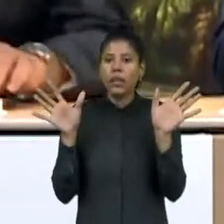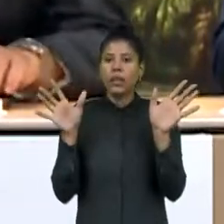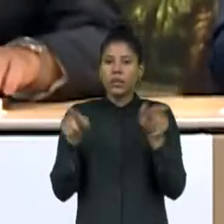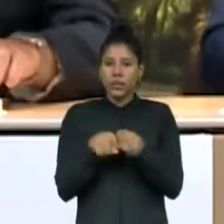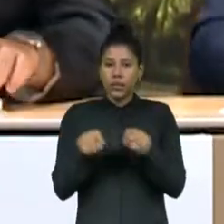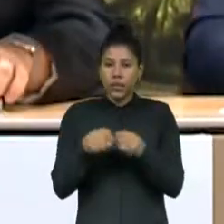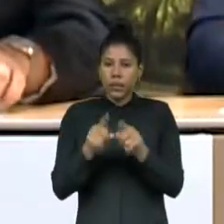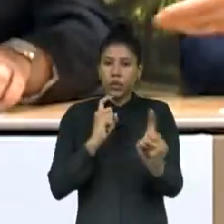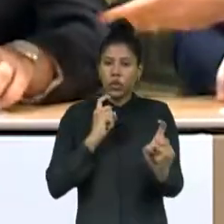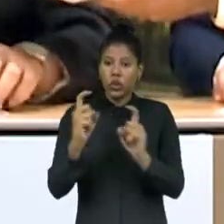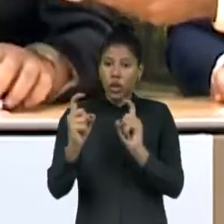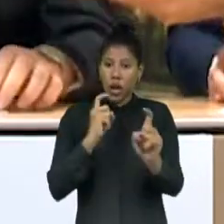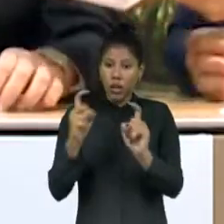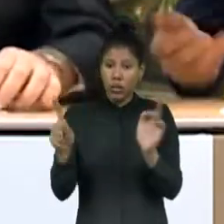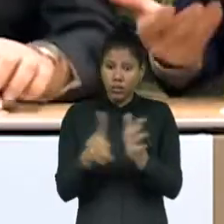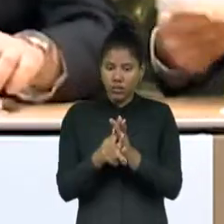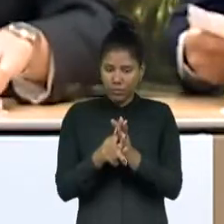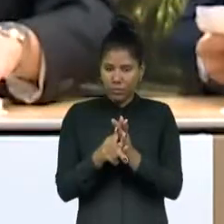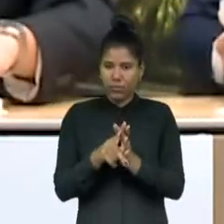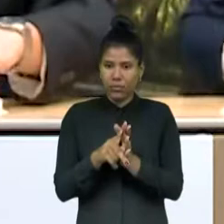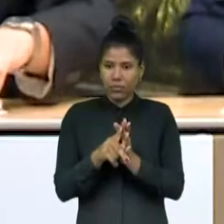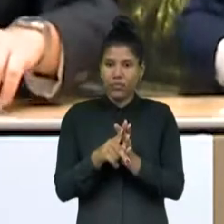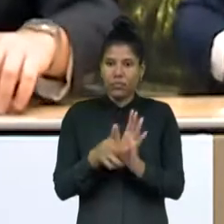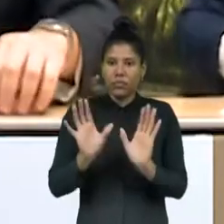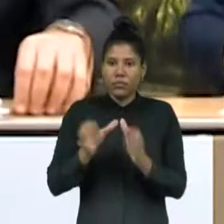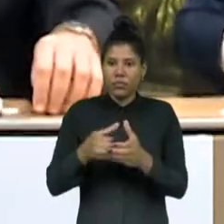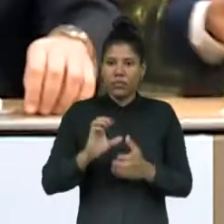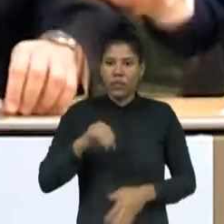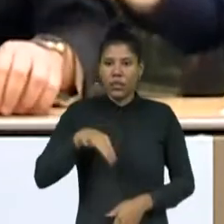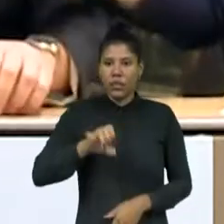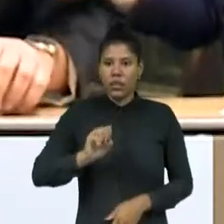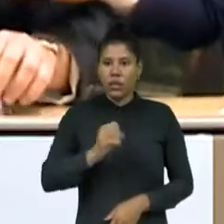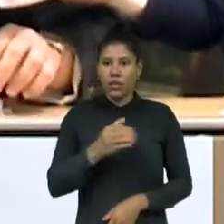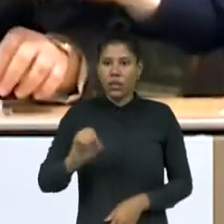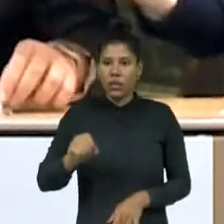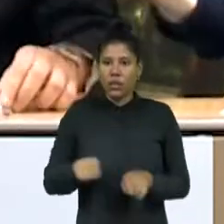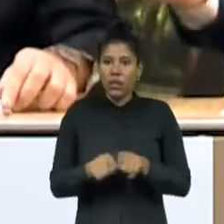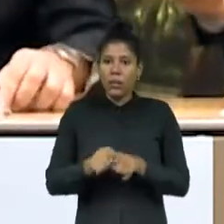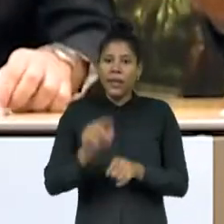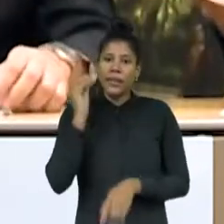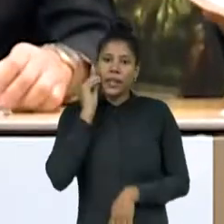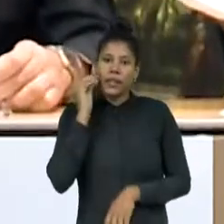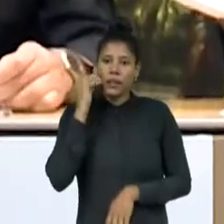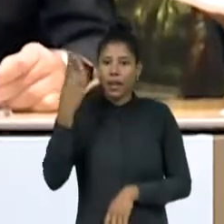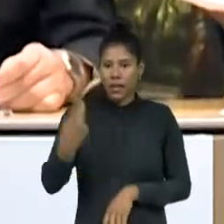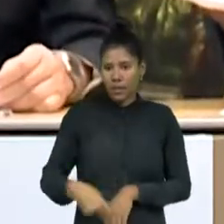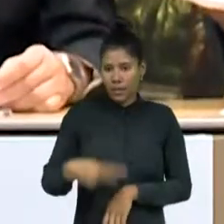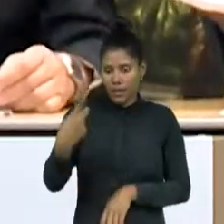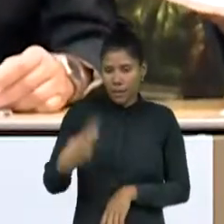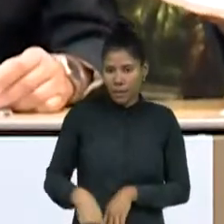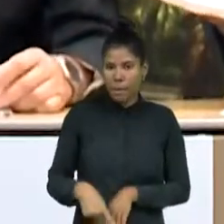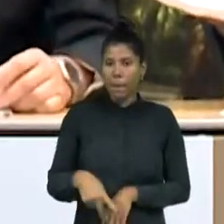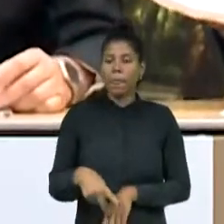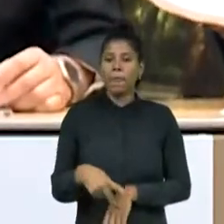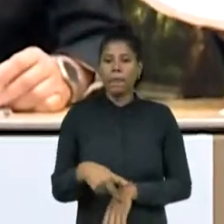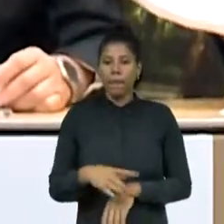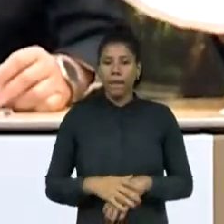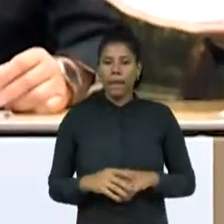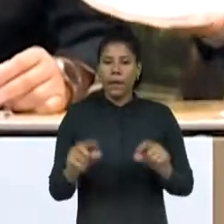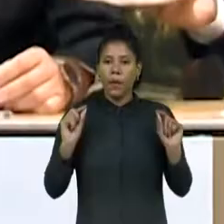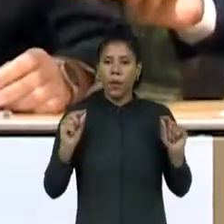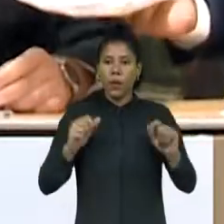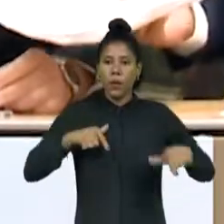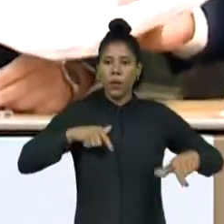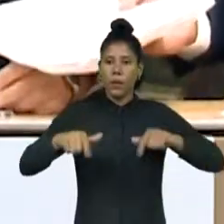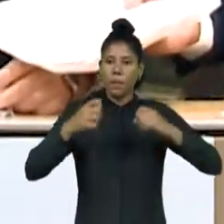diálogo dessa comissão e de tentar entregar a essa casa e ao povo cearense um trabalho